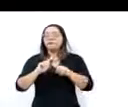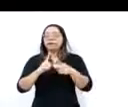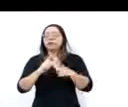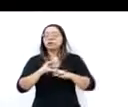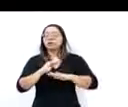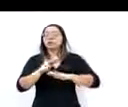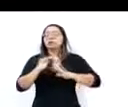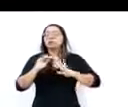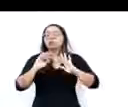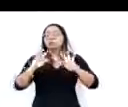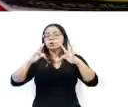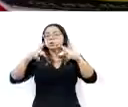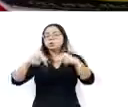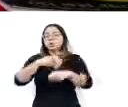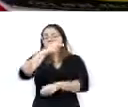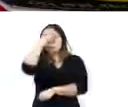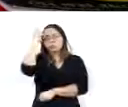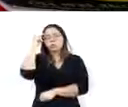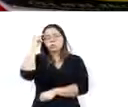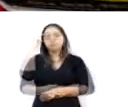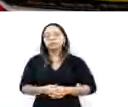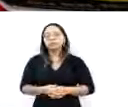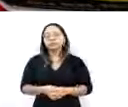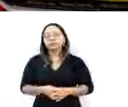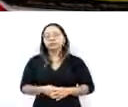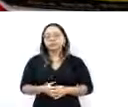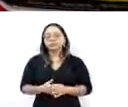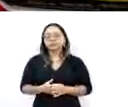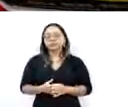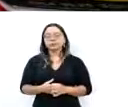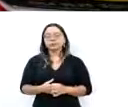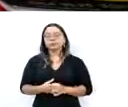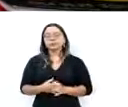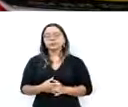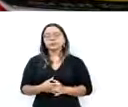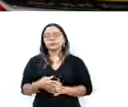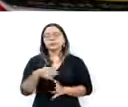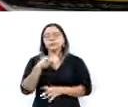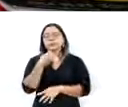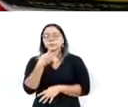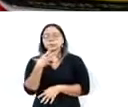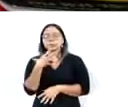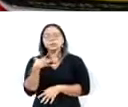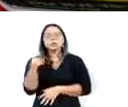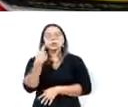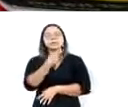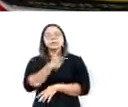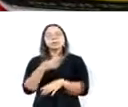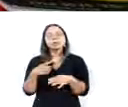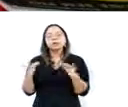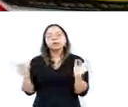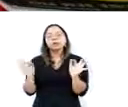passando por isso. Bem, só para que a gente possa fechar a nossa mesa,